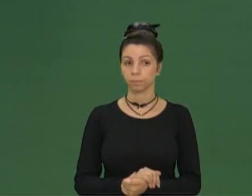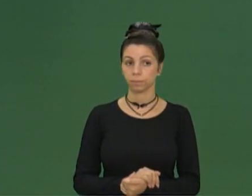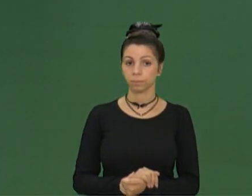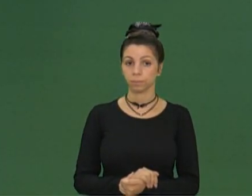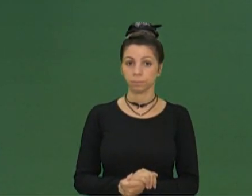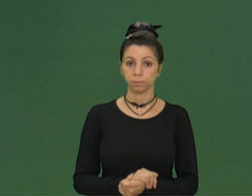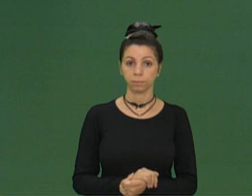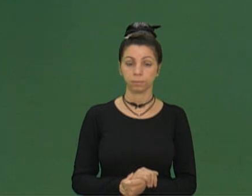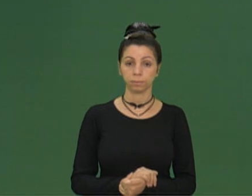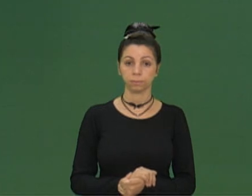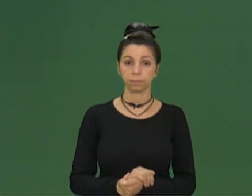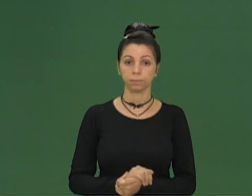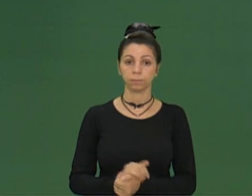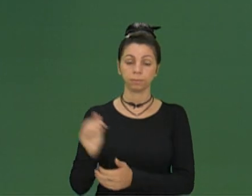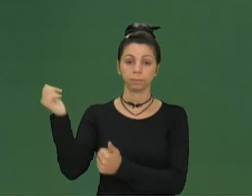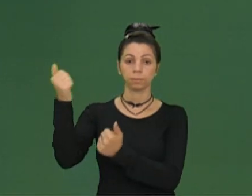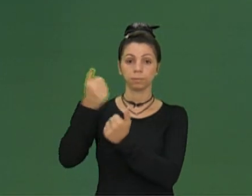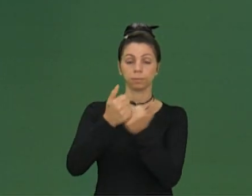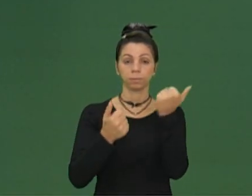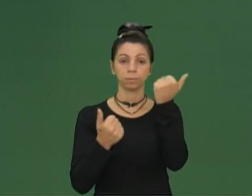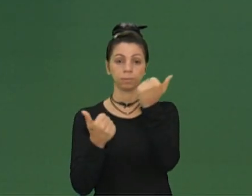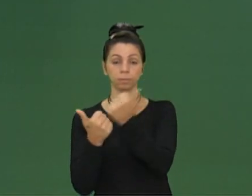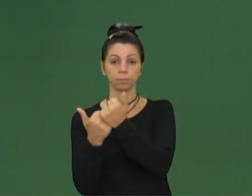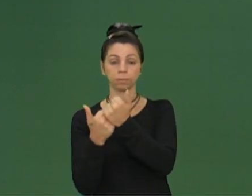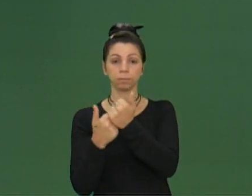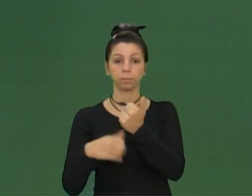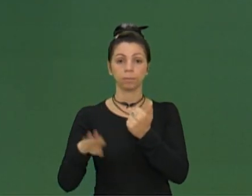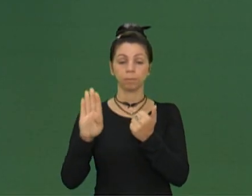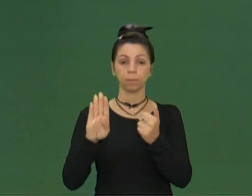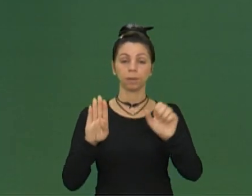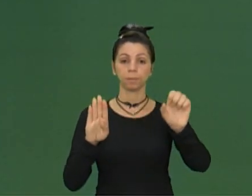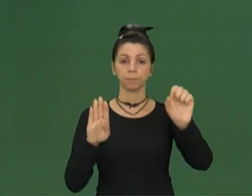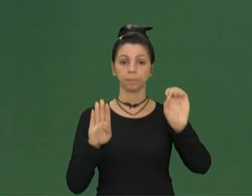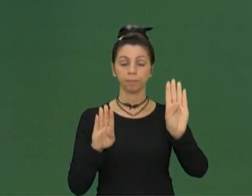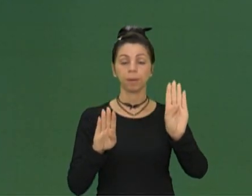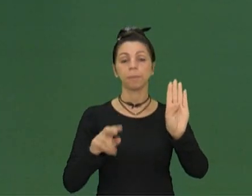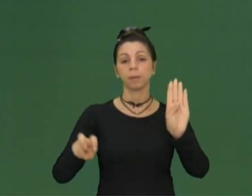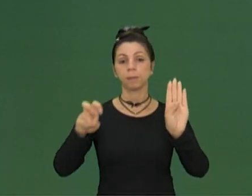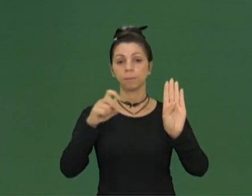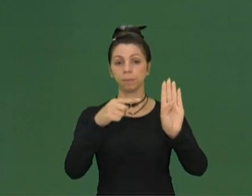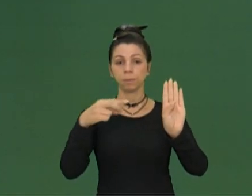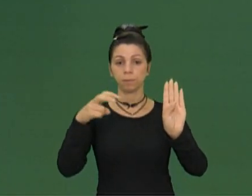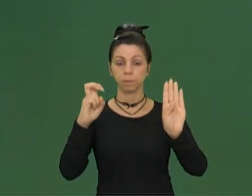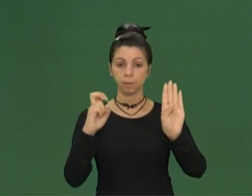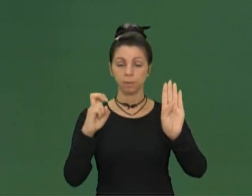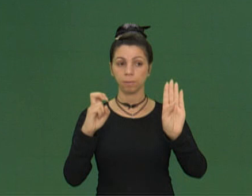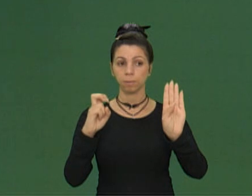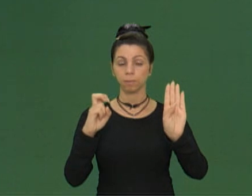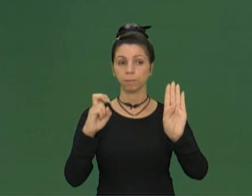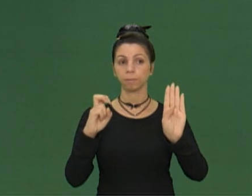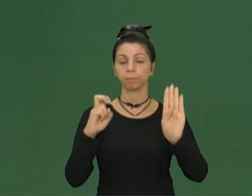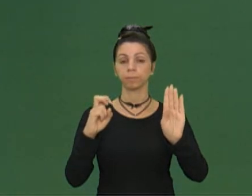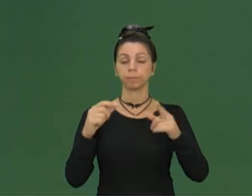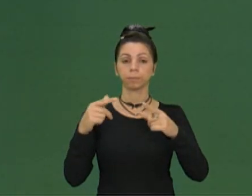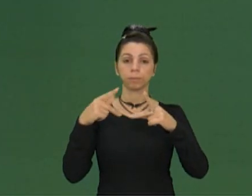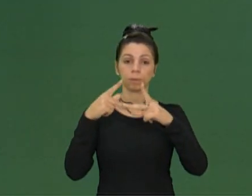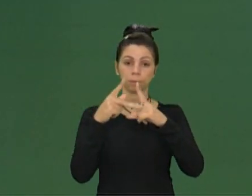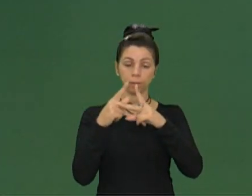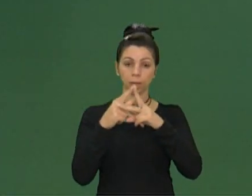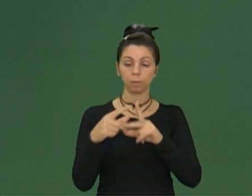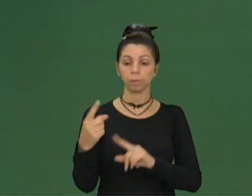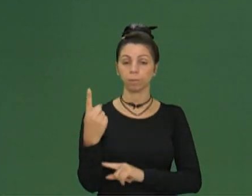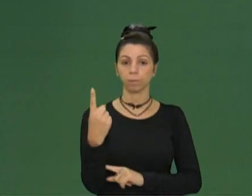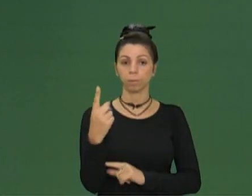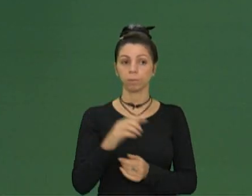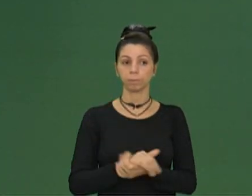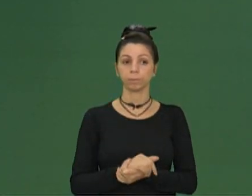segunda parte. Substituí o B novamente, que é menos 5. Substituí o delta, que eu encontrei quanto? Sendo 1. E achei o meu x'